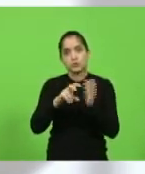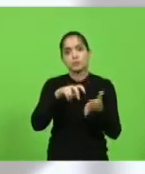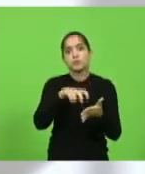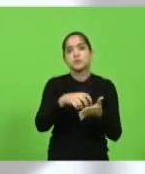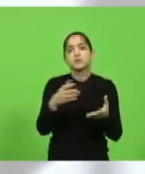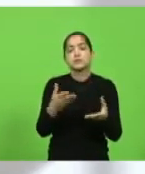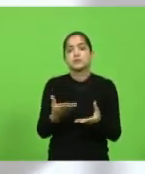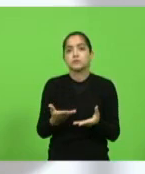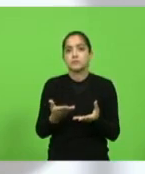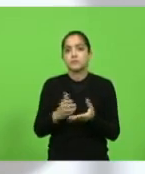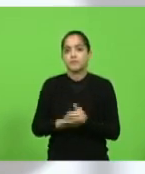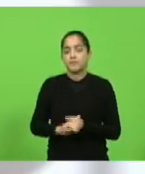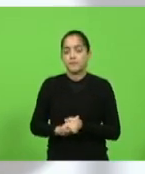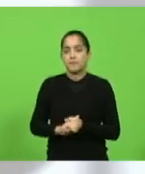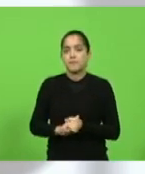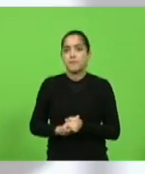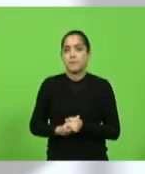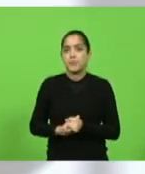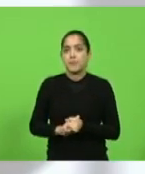A título de rememoração,